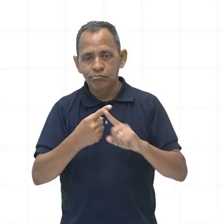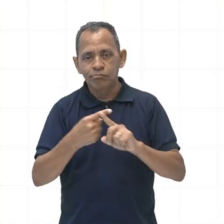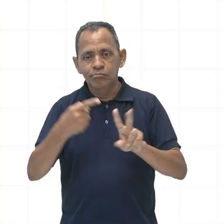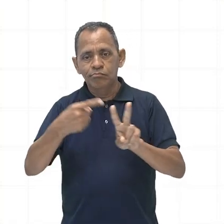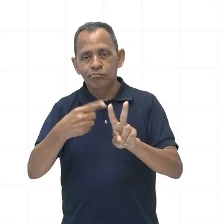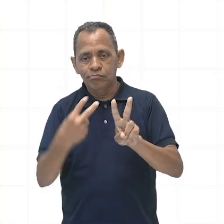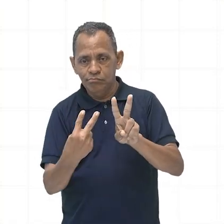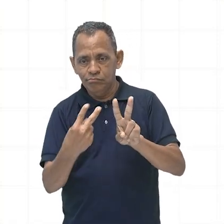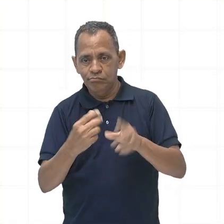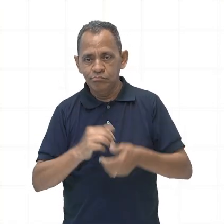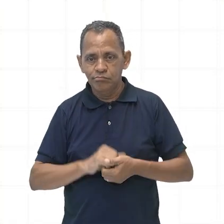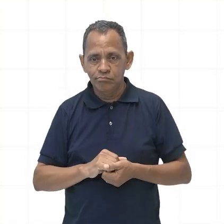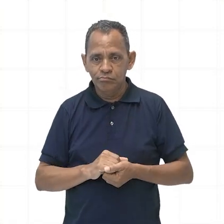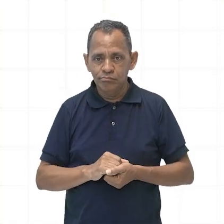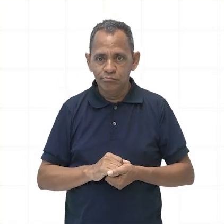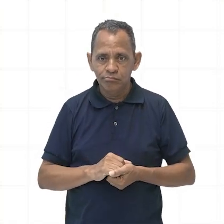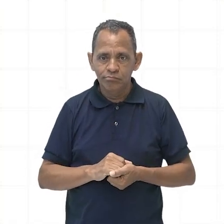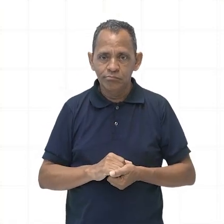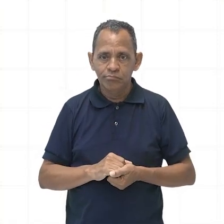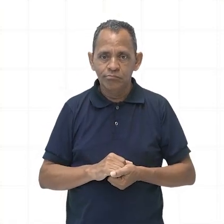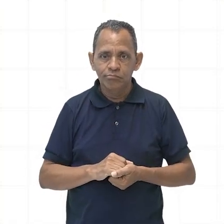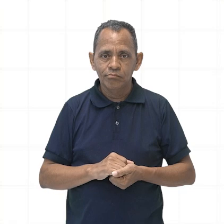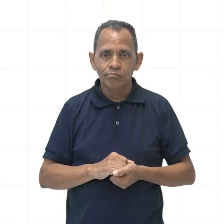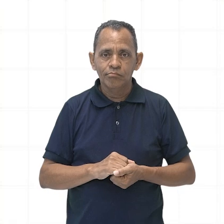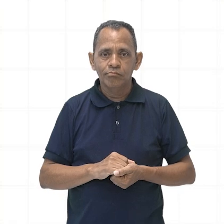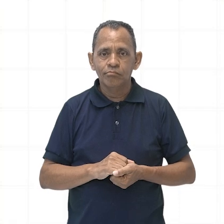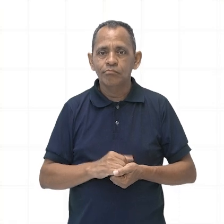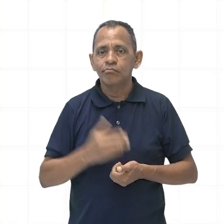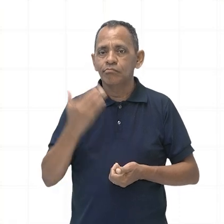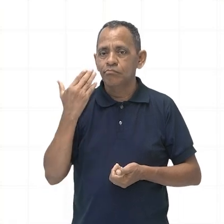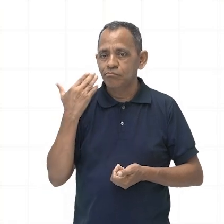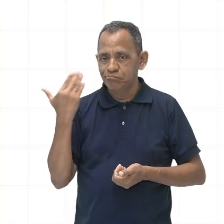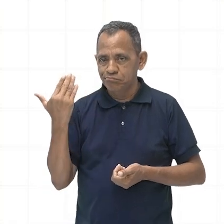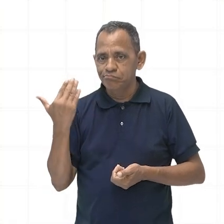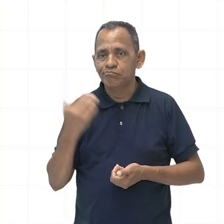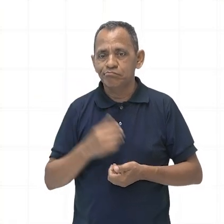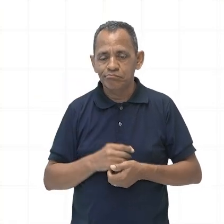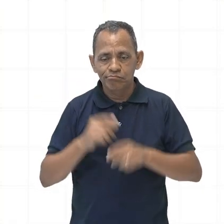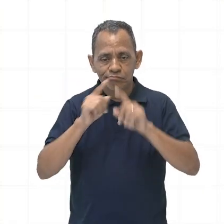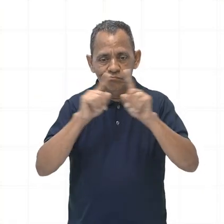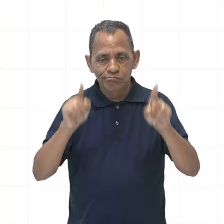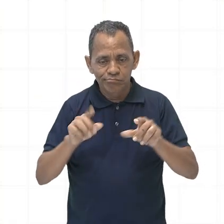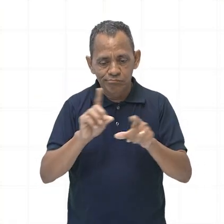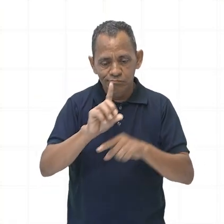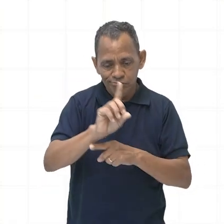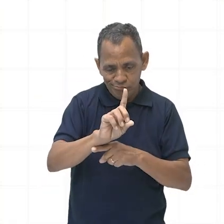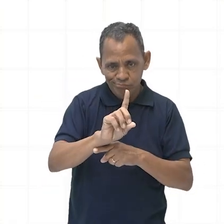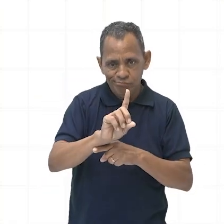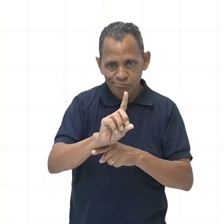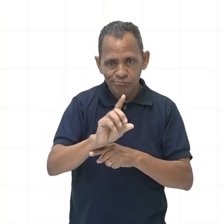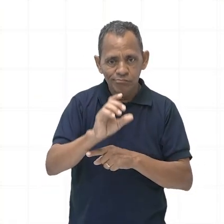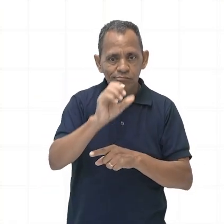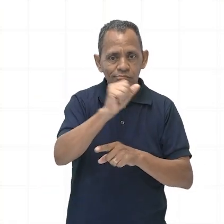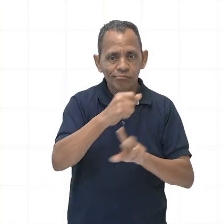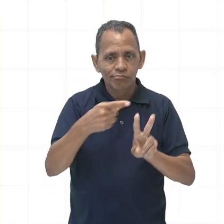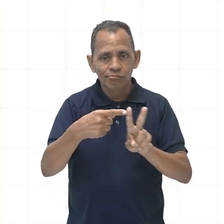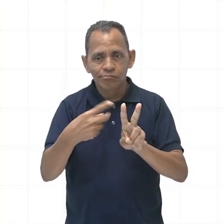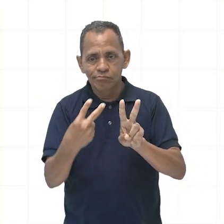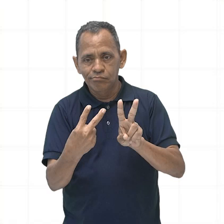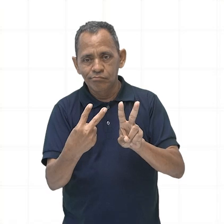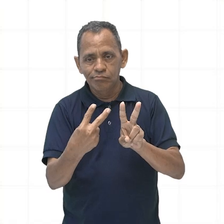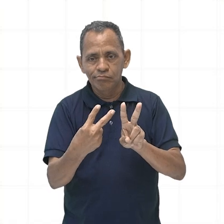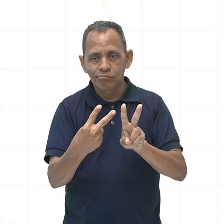de 2. Então, essa é a medida da diagonal desse quadrado. Essa diagonal aqui vai ser 8 raiz quadrada de